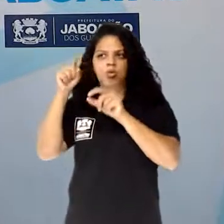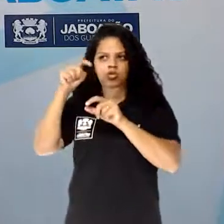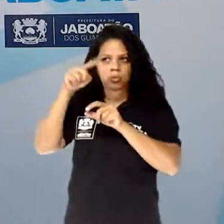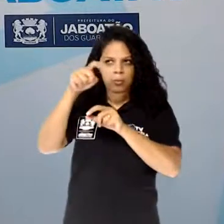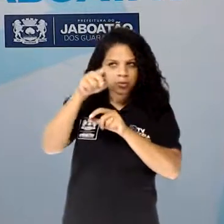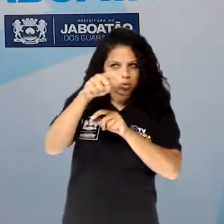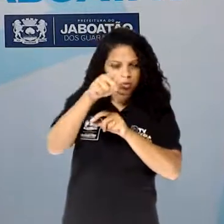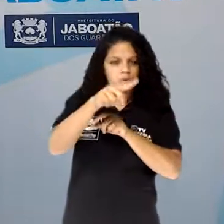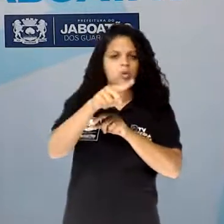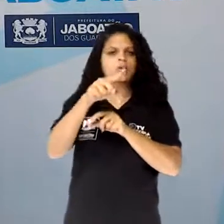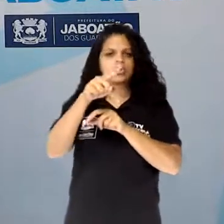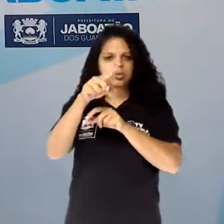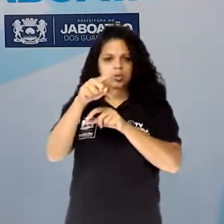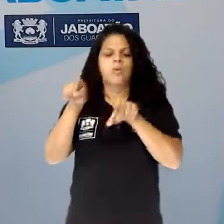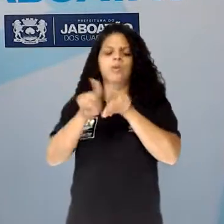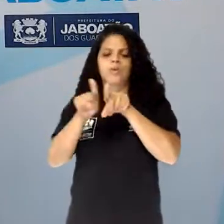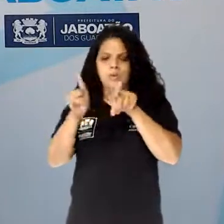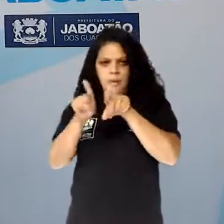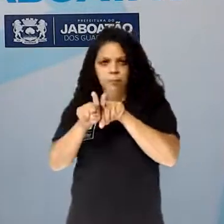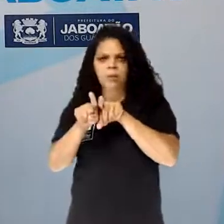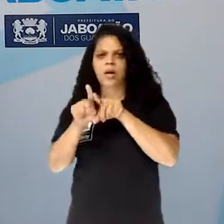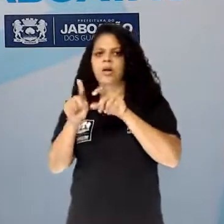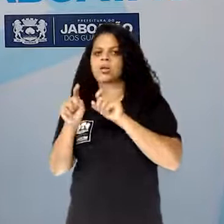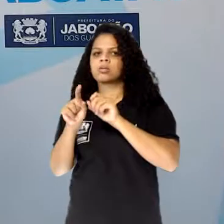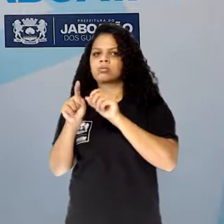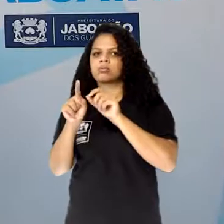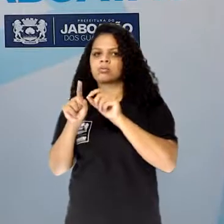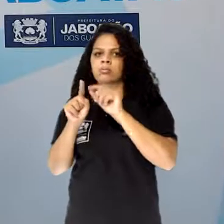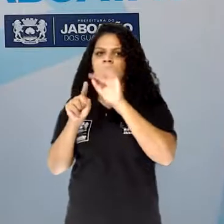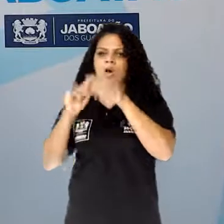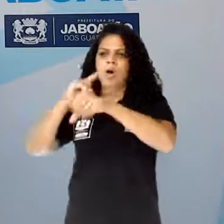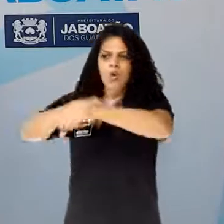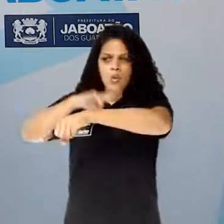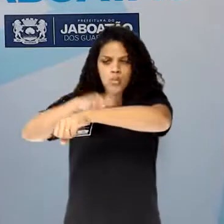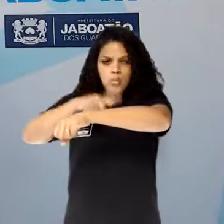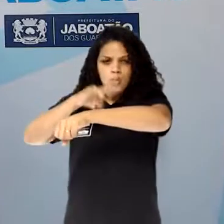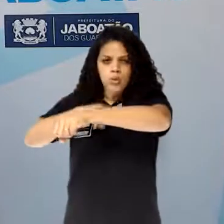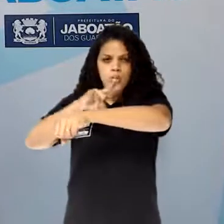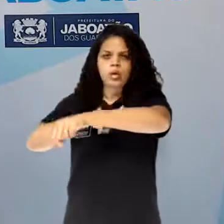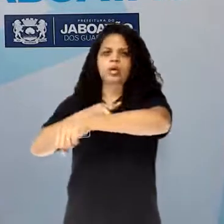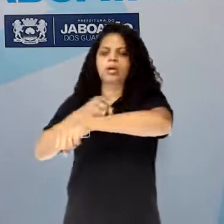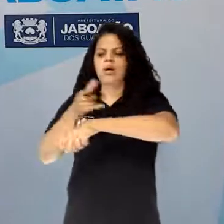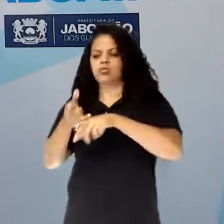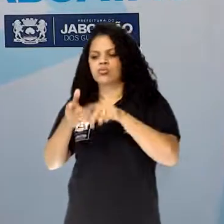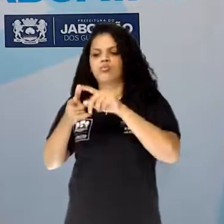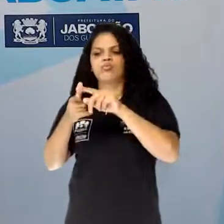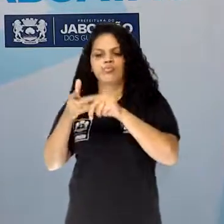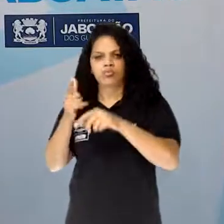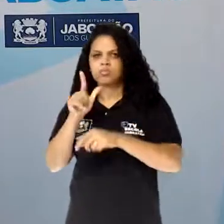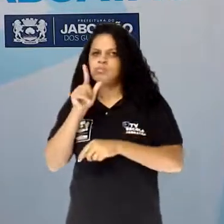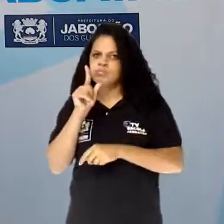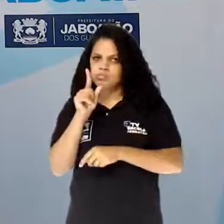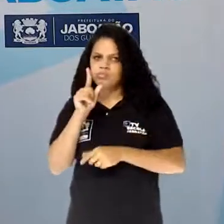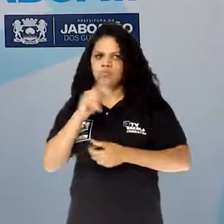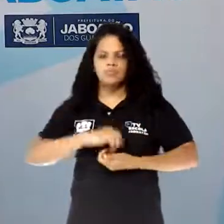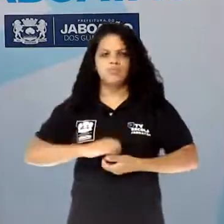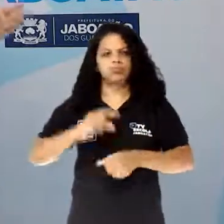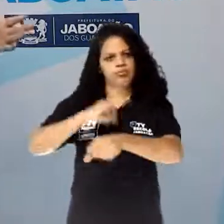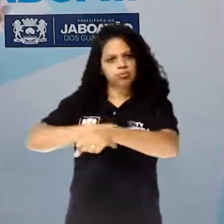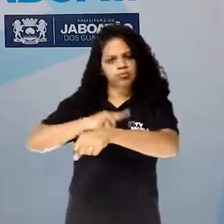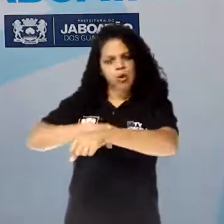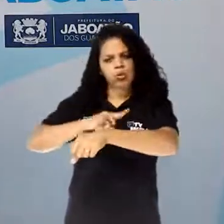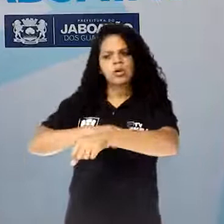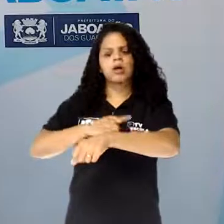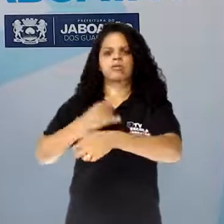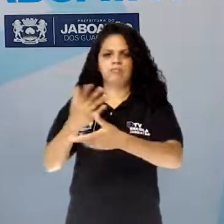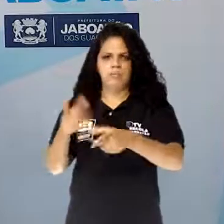sêmen, como também para eliminar urina durante a micção, né? Quando você vai lá fazer o seu xixi. Então, serve